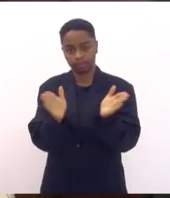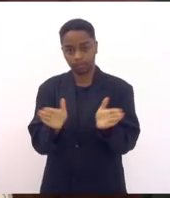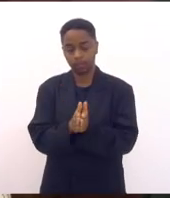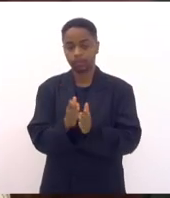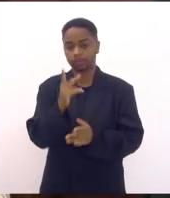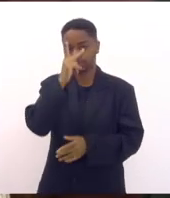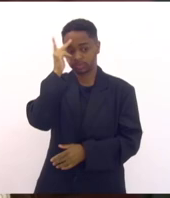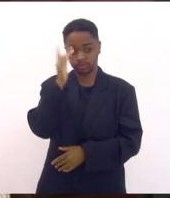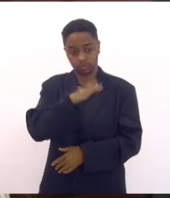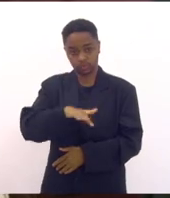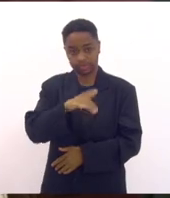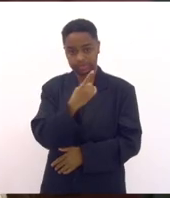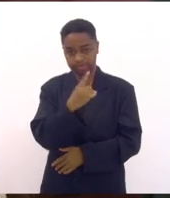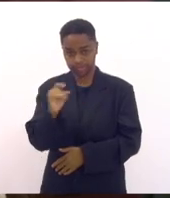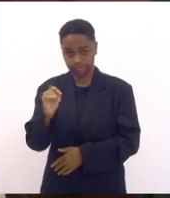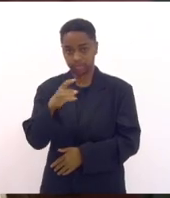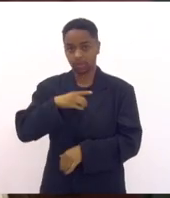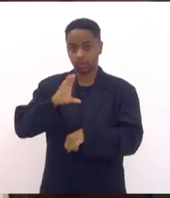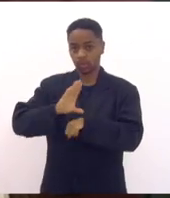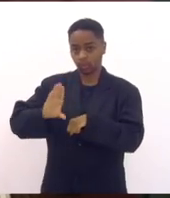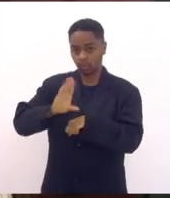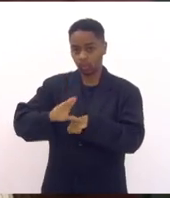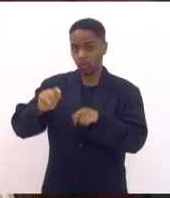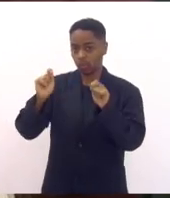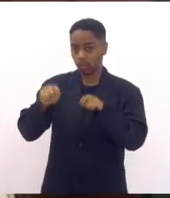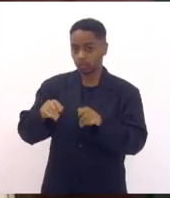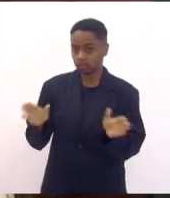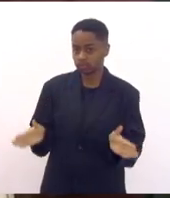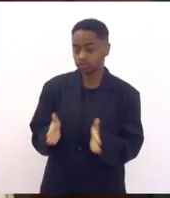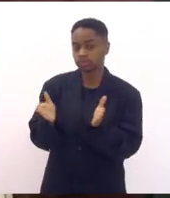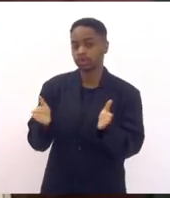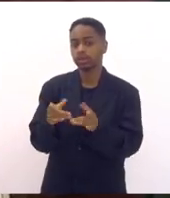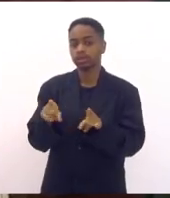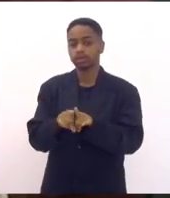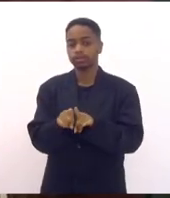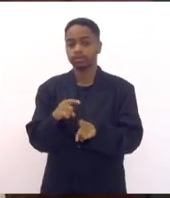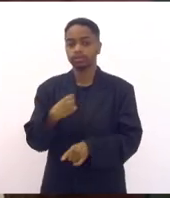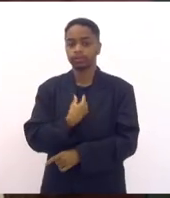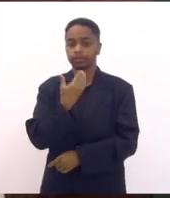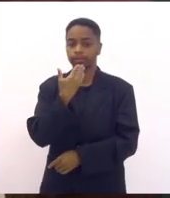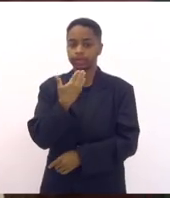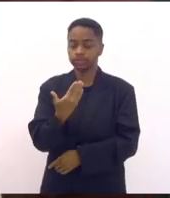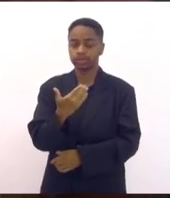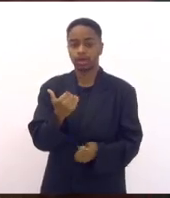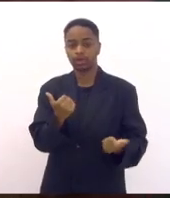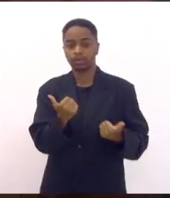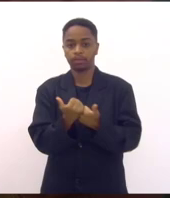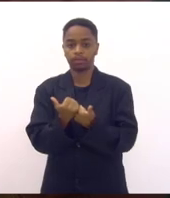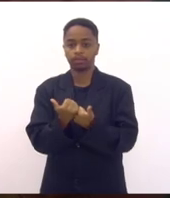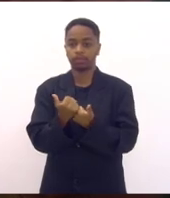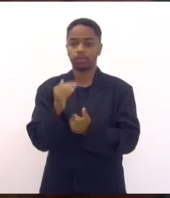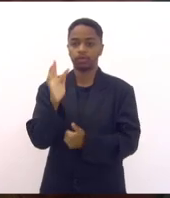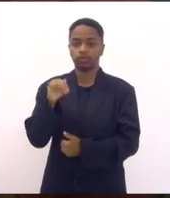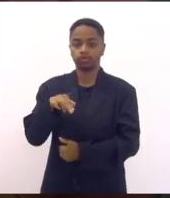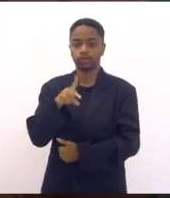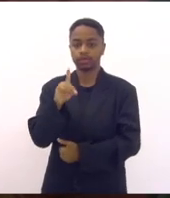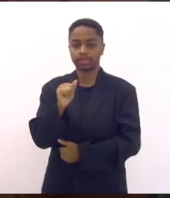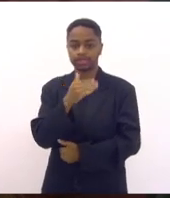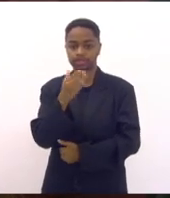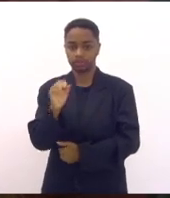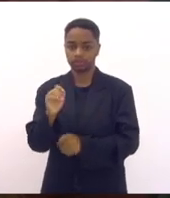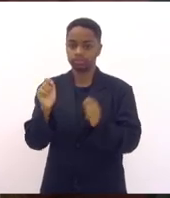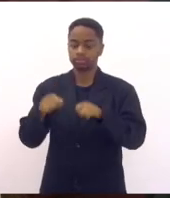passar pelo curso de capacitação iremos pedir o auxílio da Fundação Leão xi para